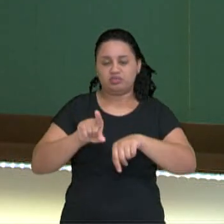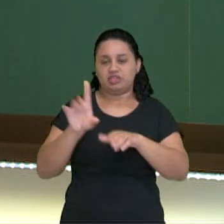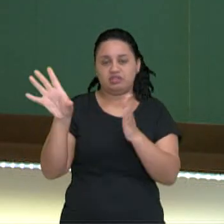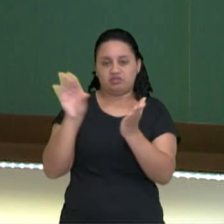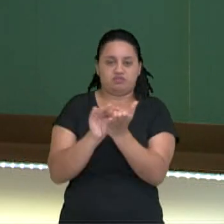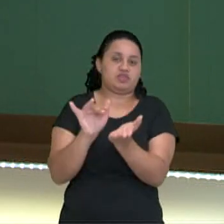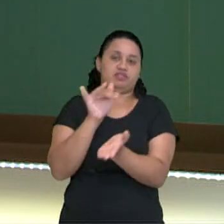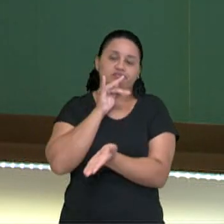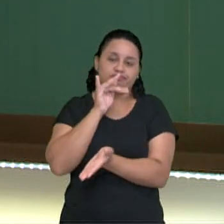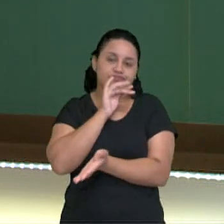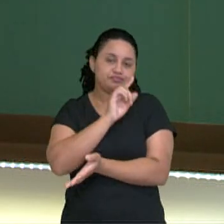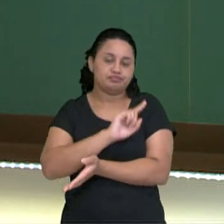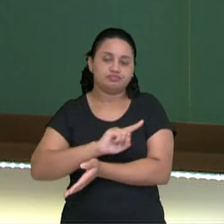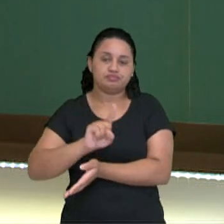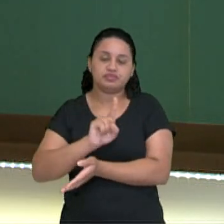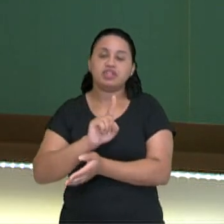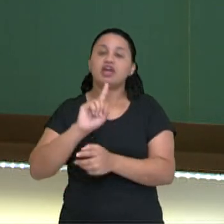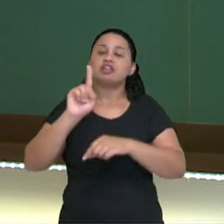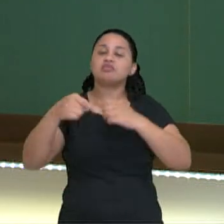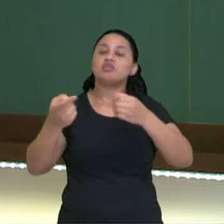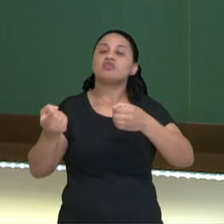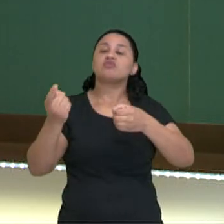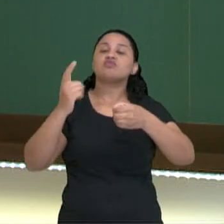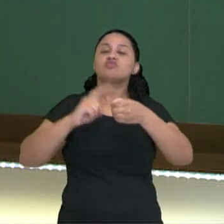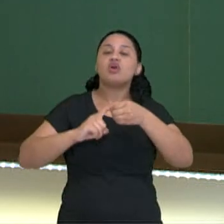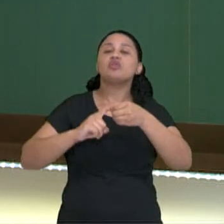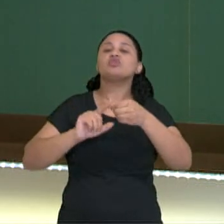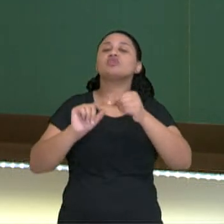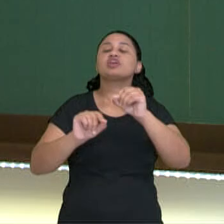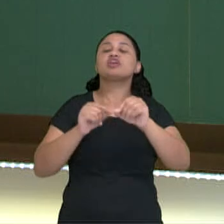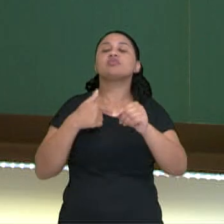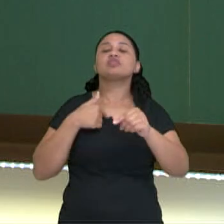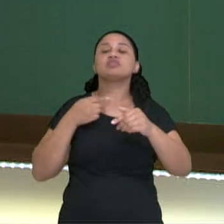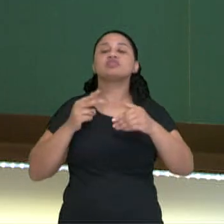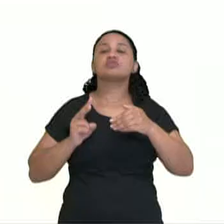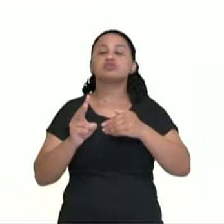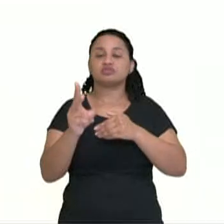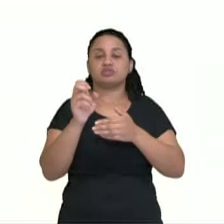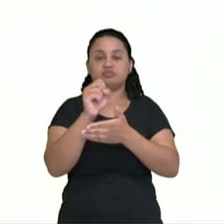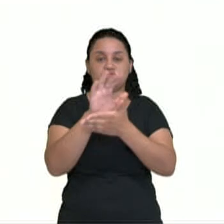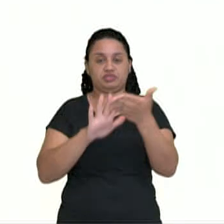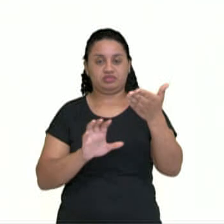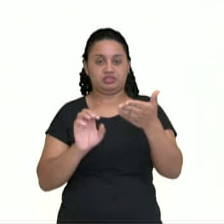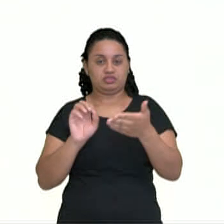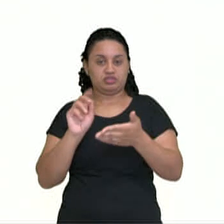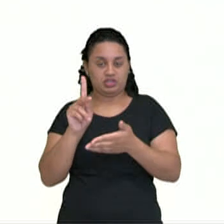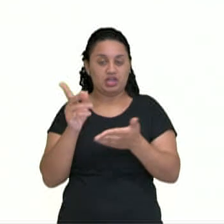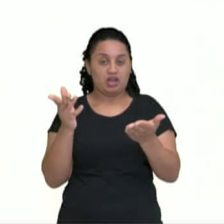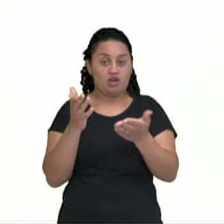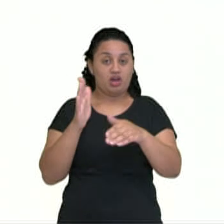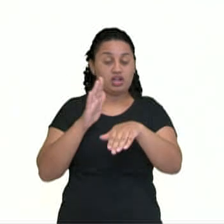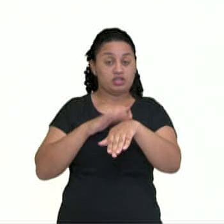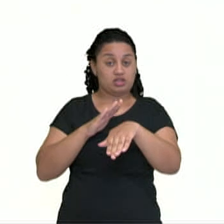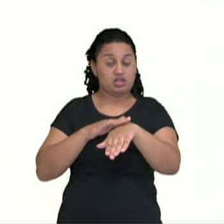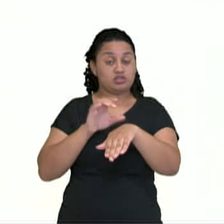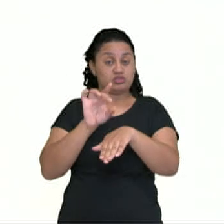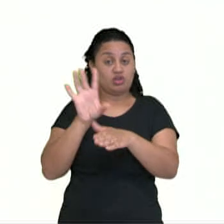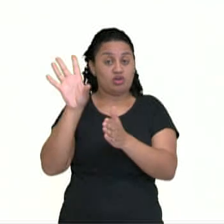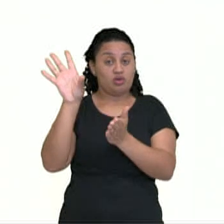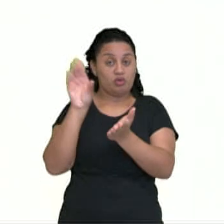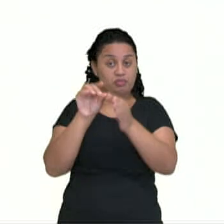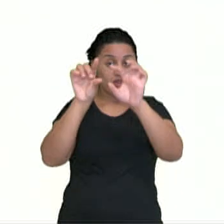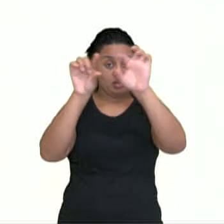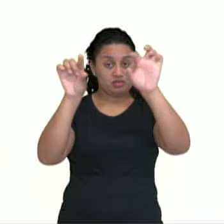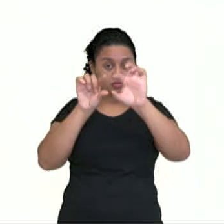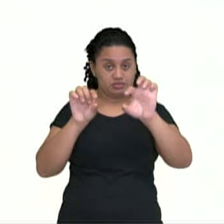copiar os exemplos, e aí eu volto para a gente continuar com a atividade, ok? No momento, só copie, você não precisa